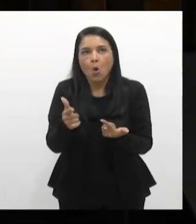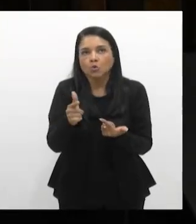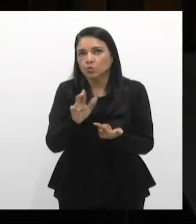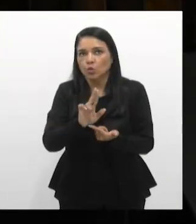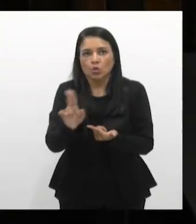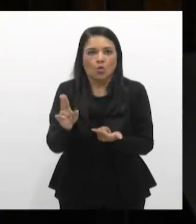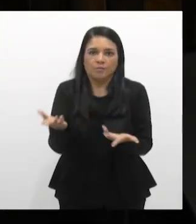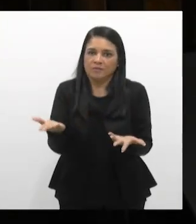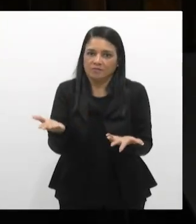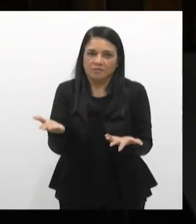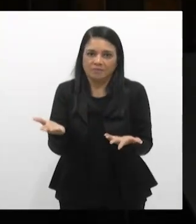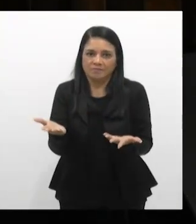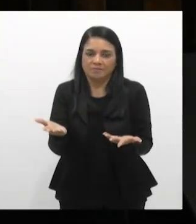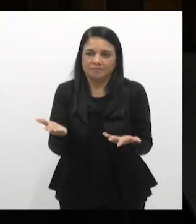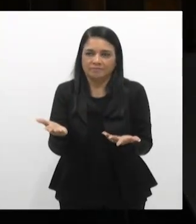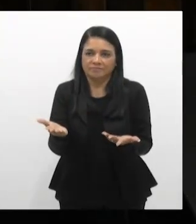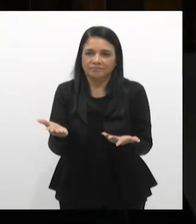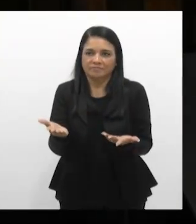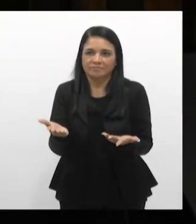se não for